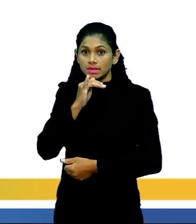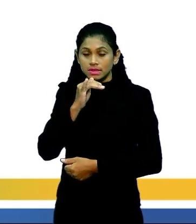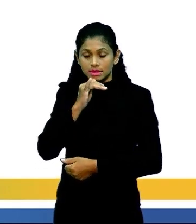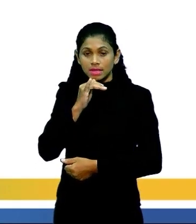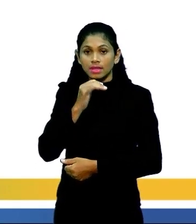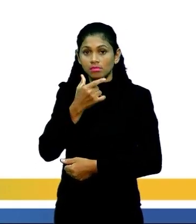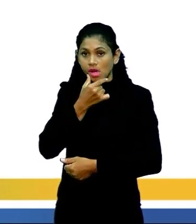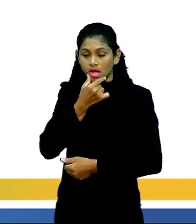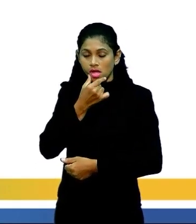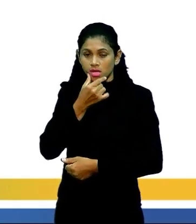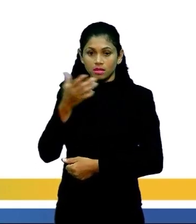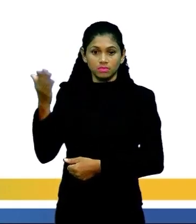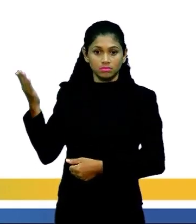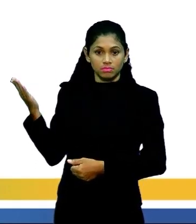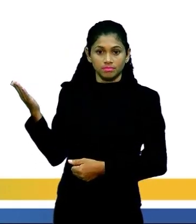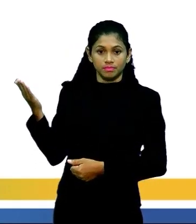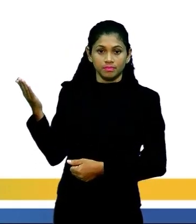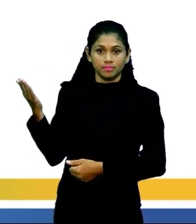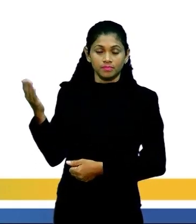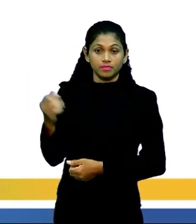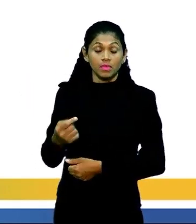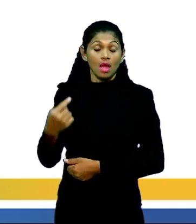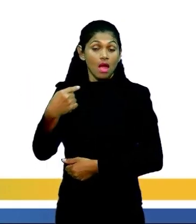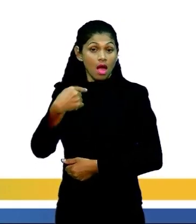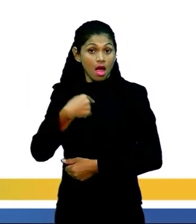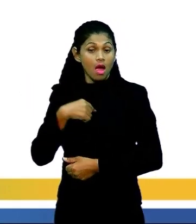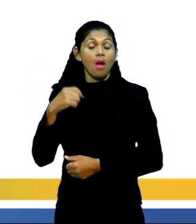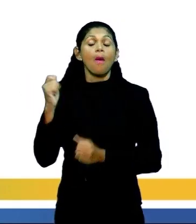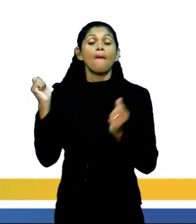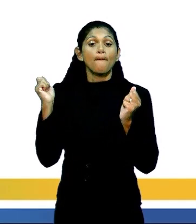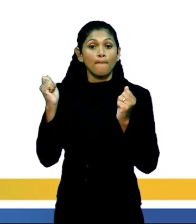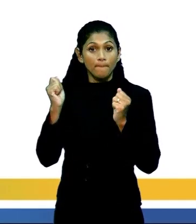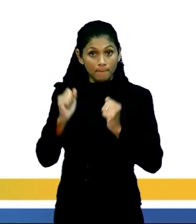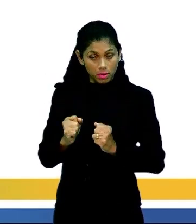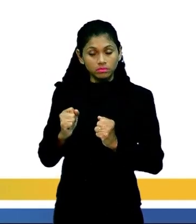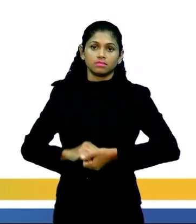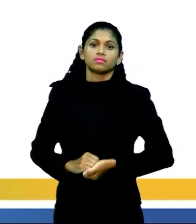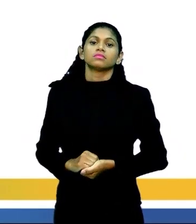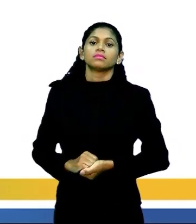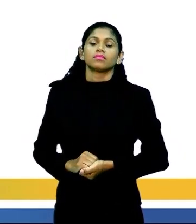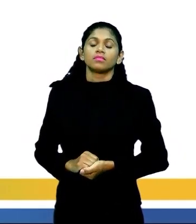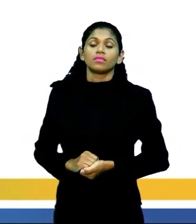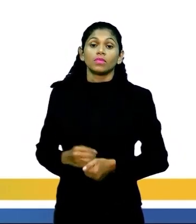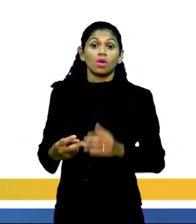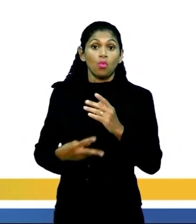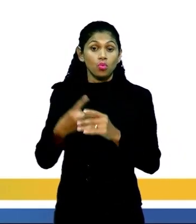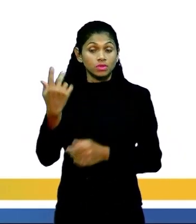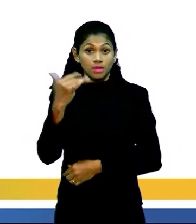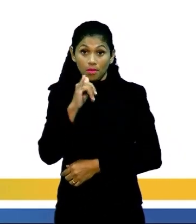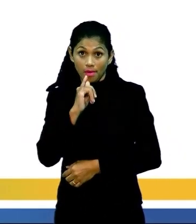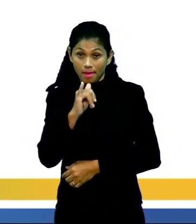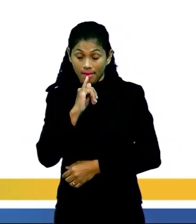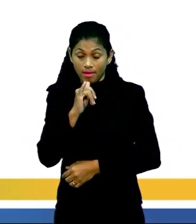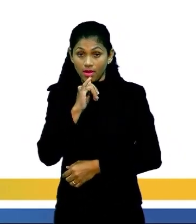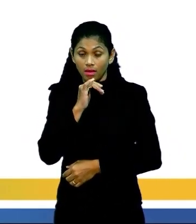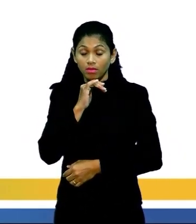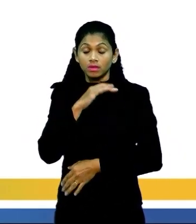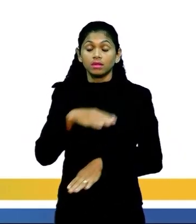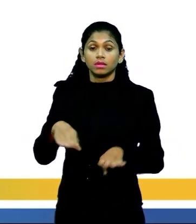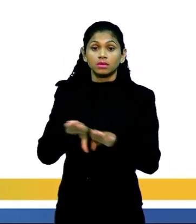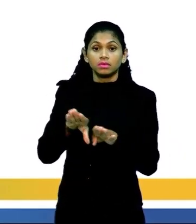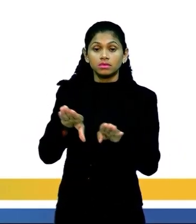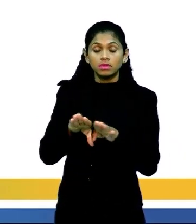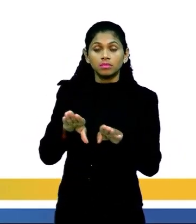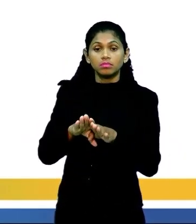I can ride a bike. Eu posso andar de bicicleta. O segundo exemplo, que também está